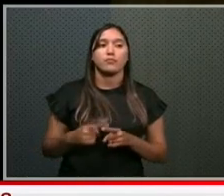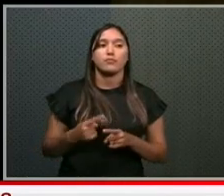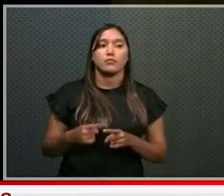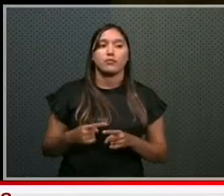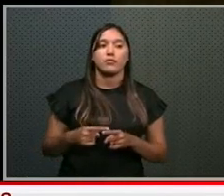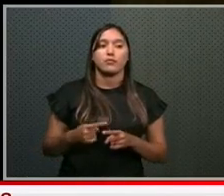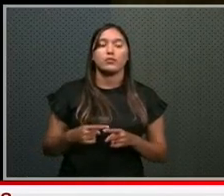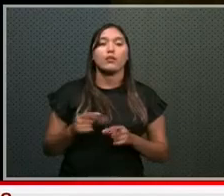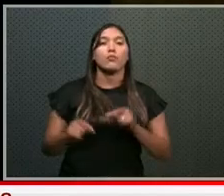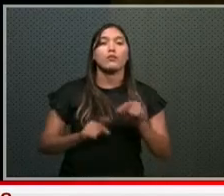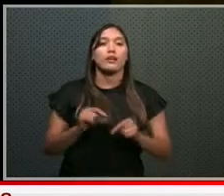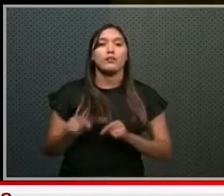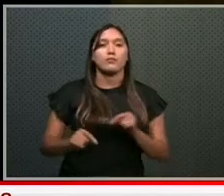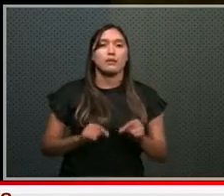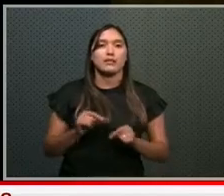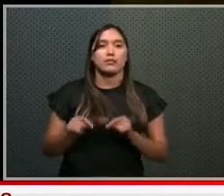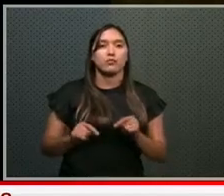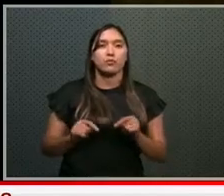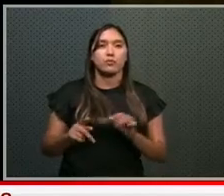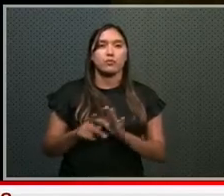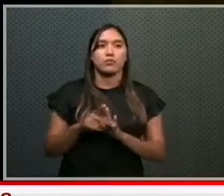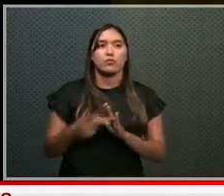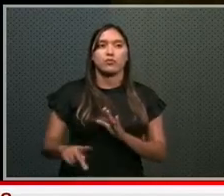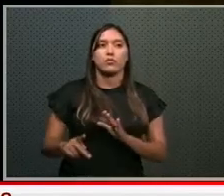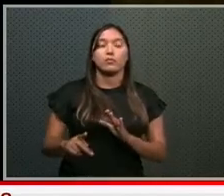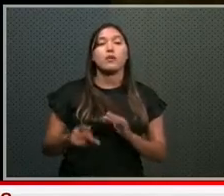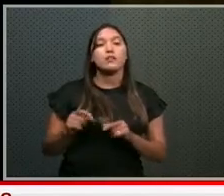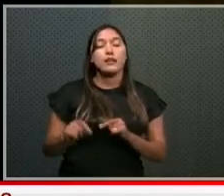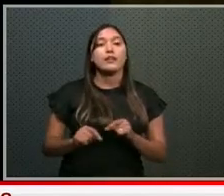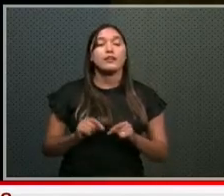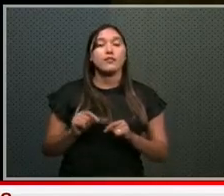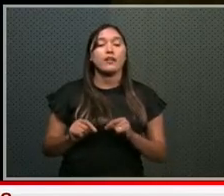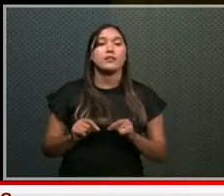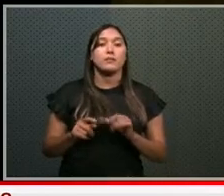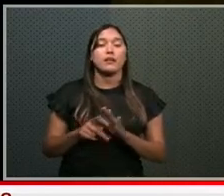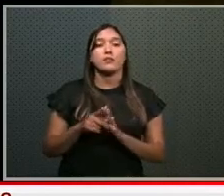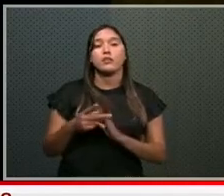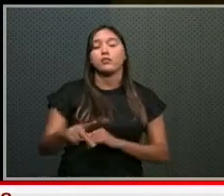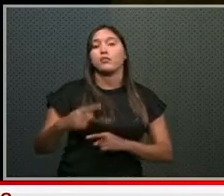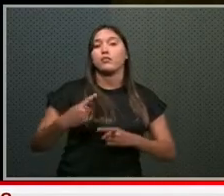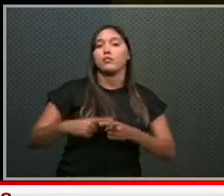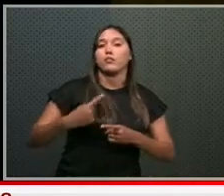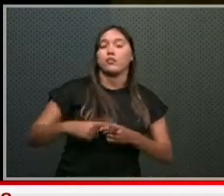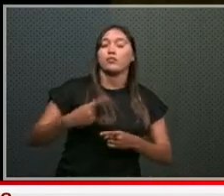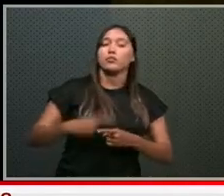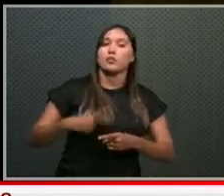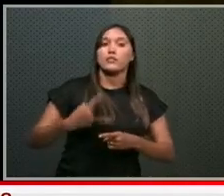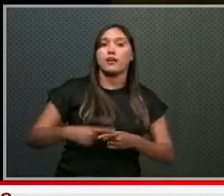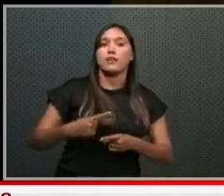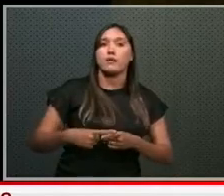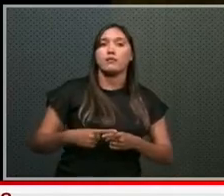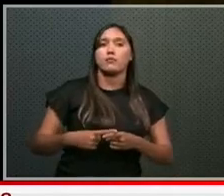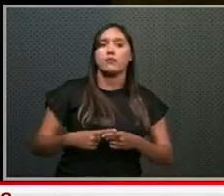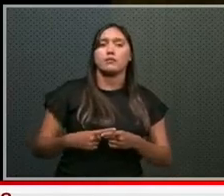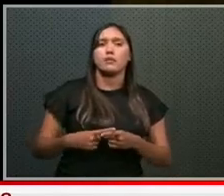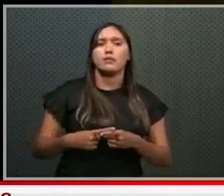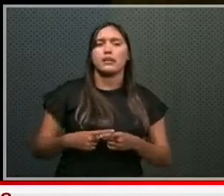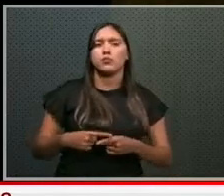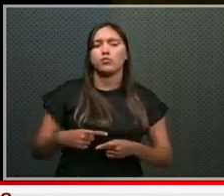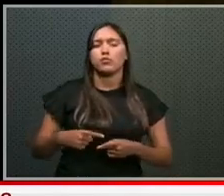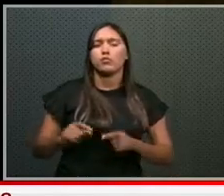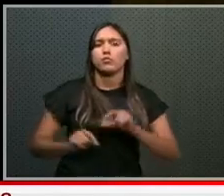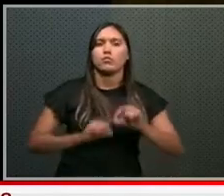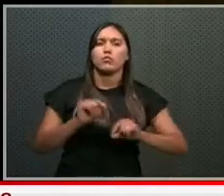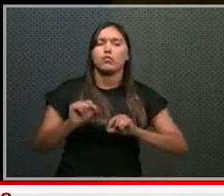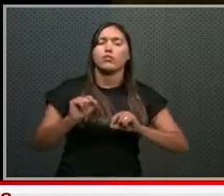então muitos municípios nossos hoje estão inadimplente ainda então precisamos juntos fazer uma engenharia política